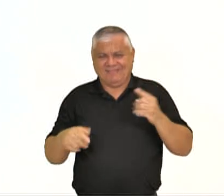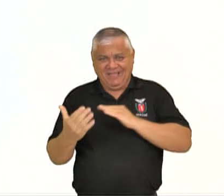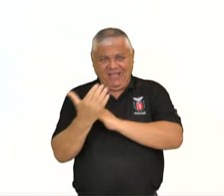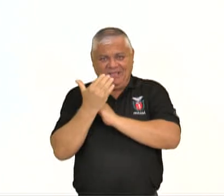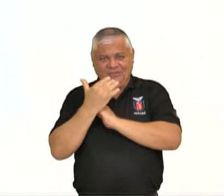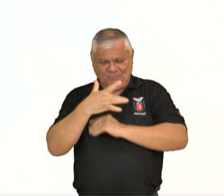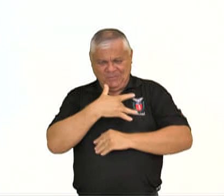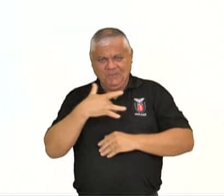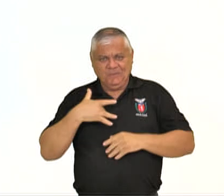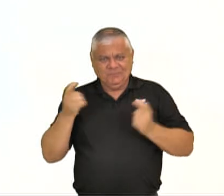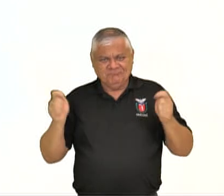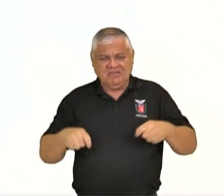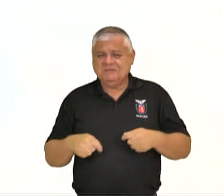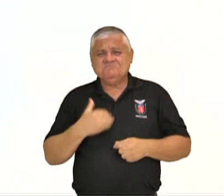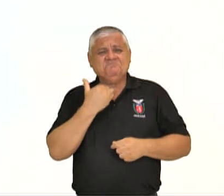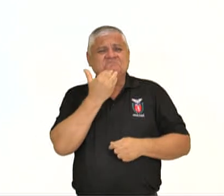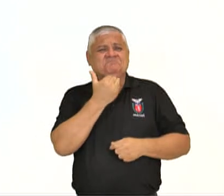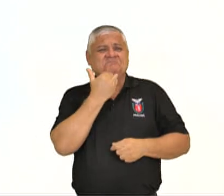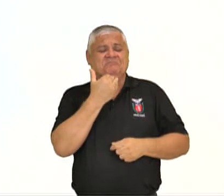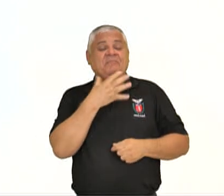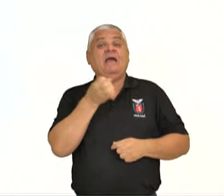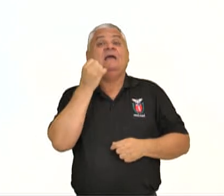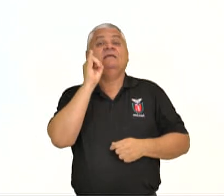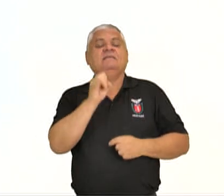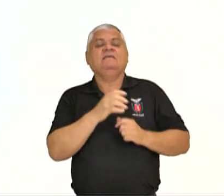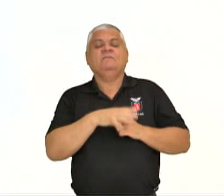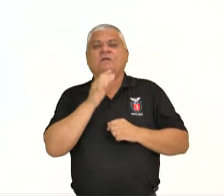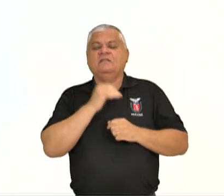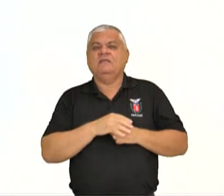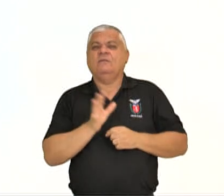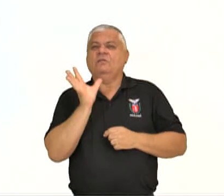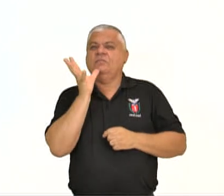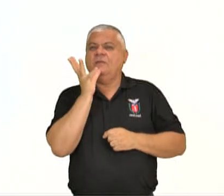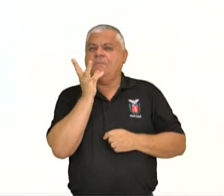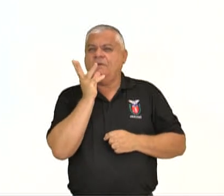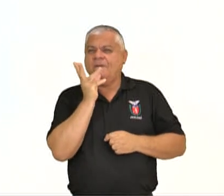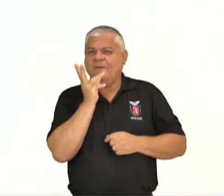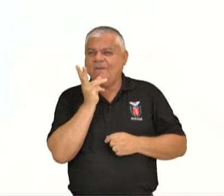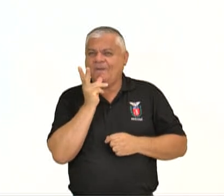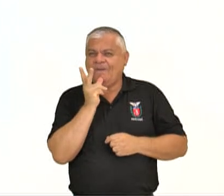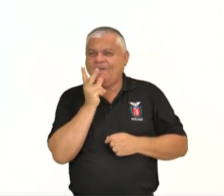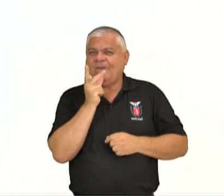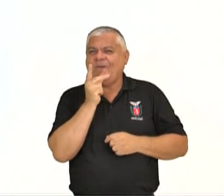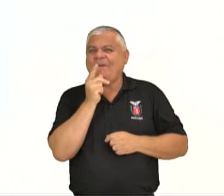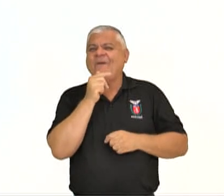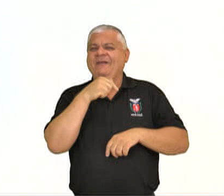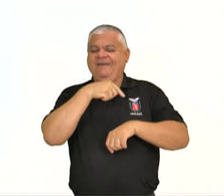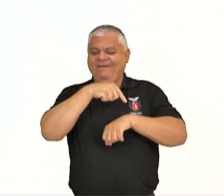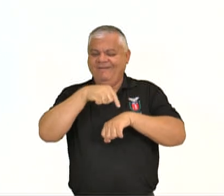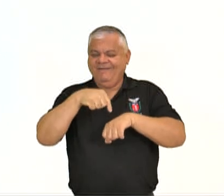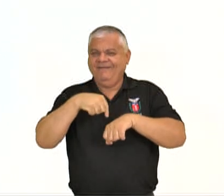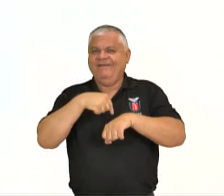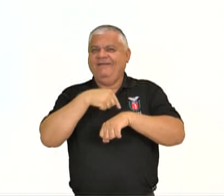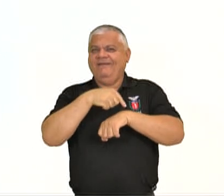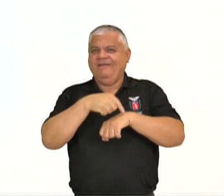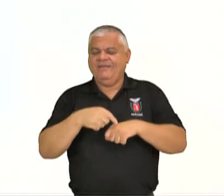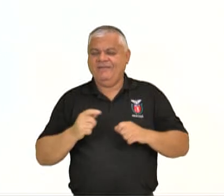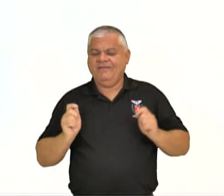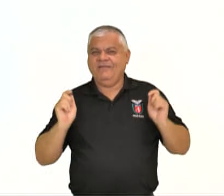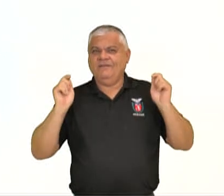efeito. Mas se ele prolongar esse exercício por um longo período de tempo, ele